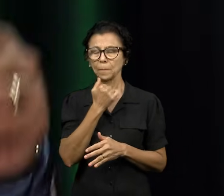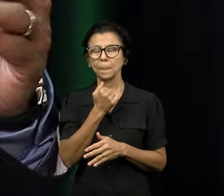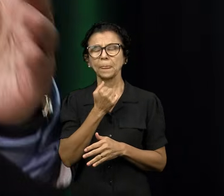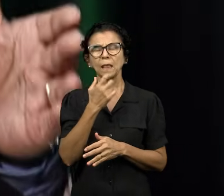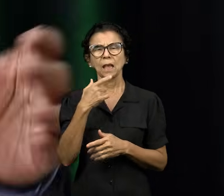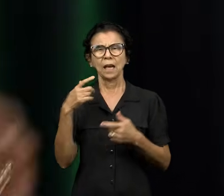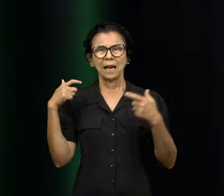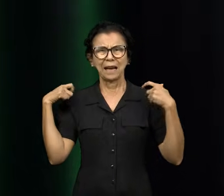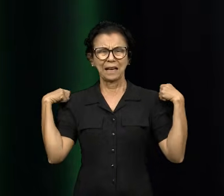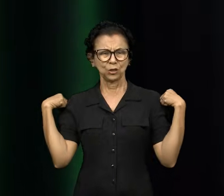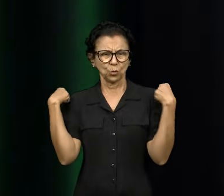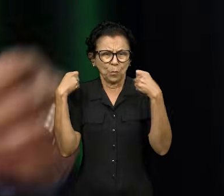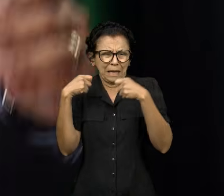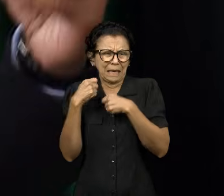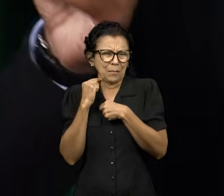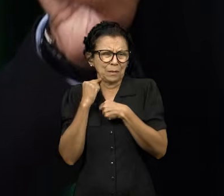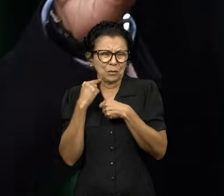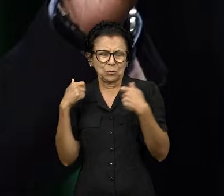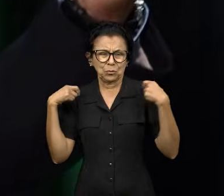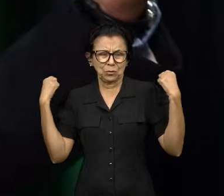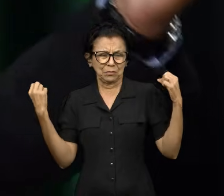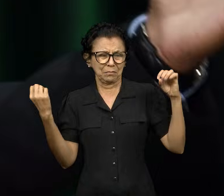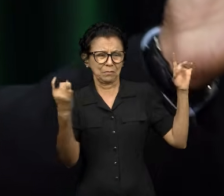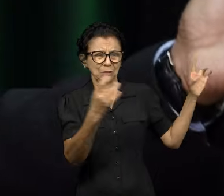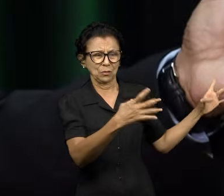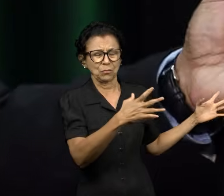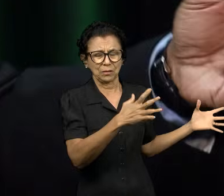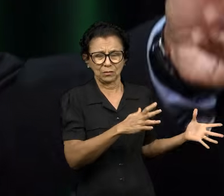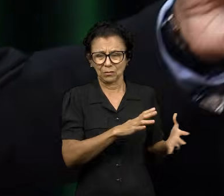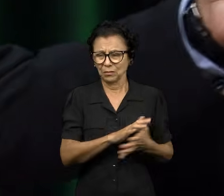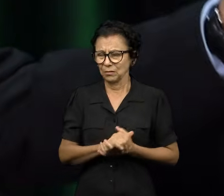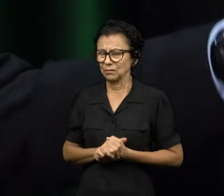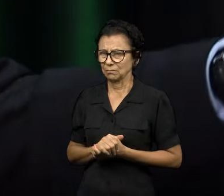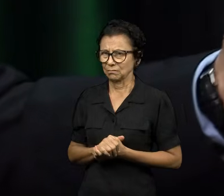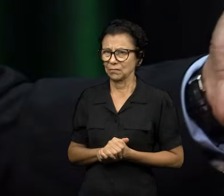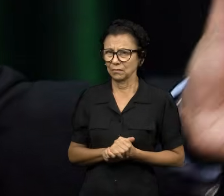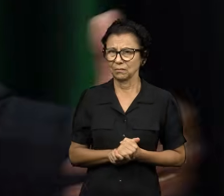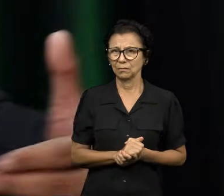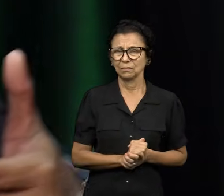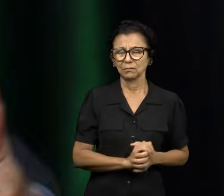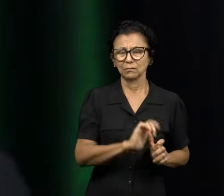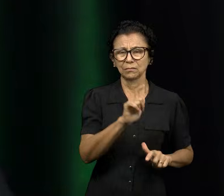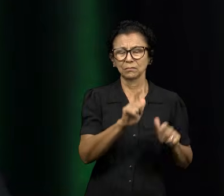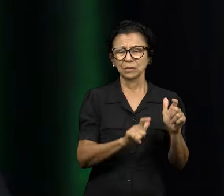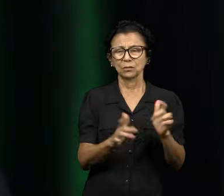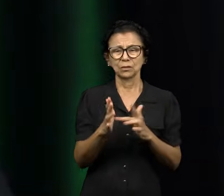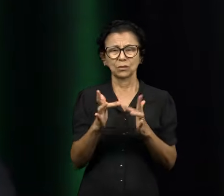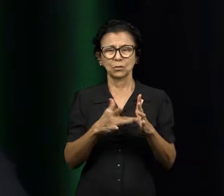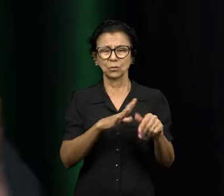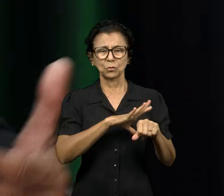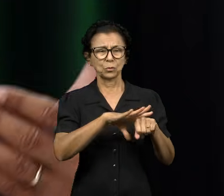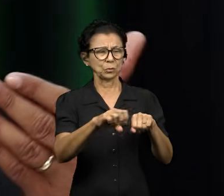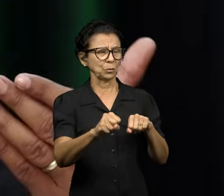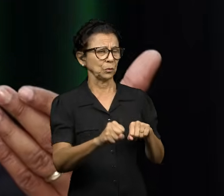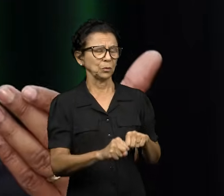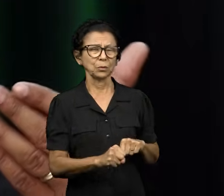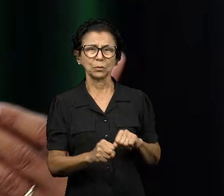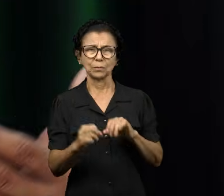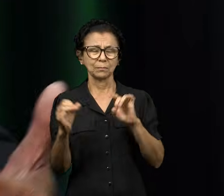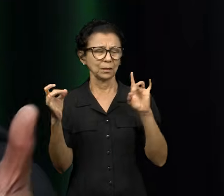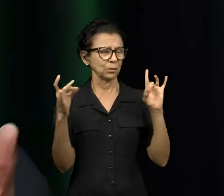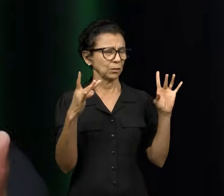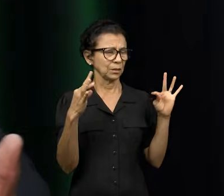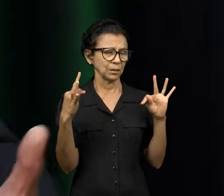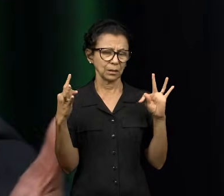dele. O leproso que foi curado, ele não ia voltar para a terra dos leprosos, viver entre. Ele vai ter uma nova vida. Deixa a